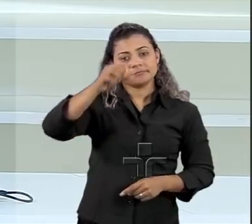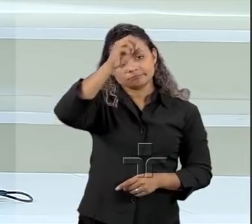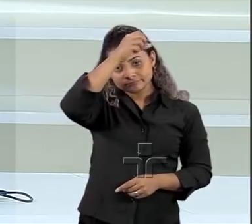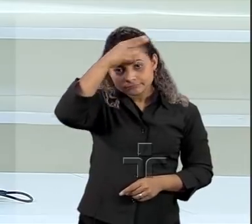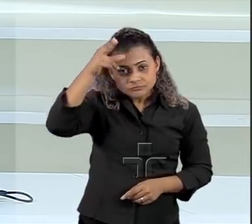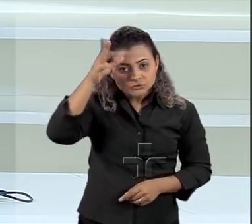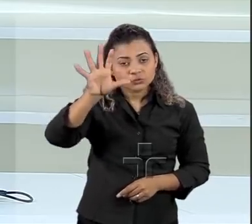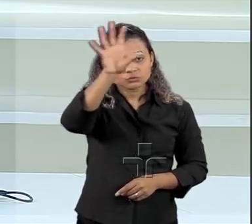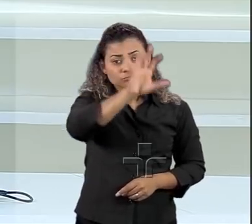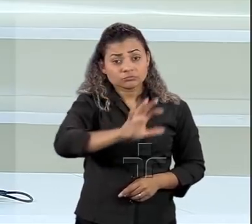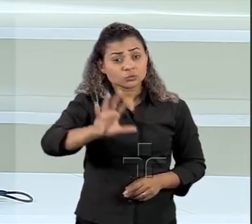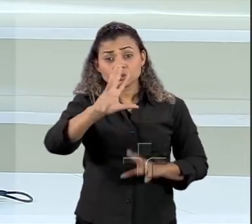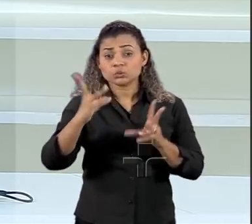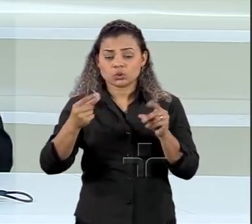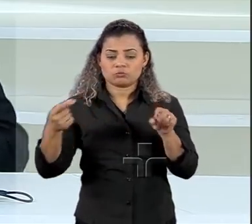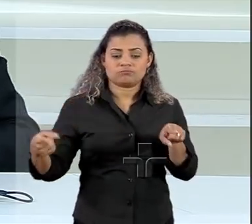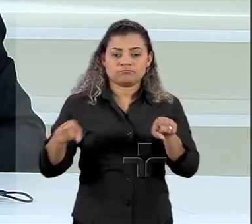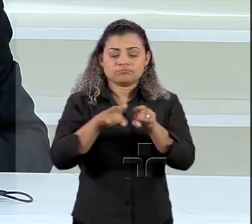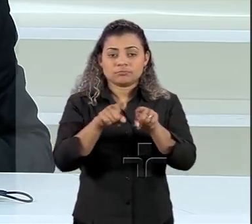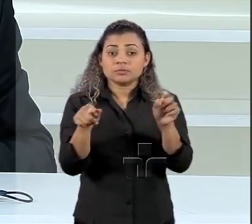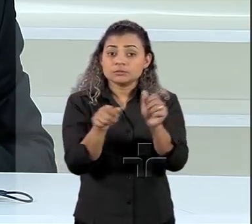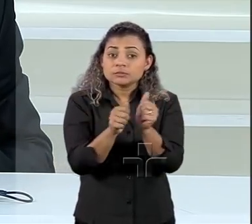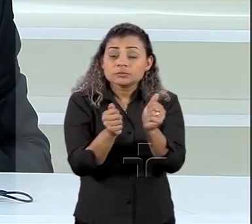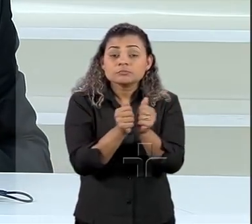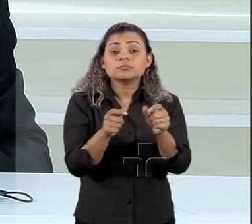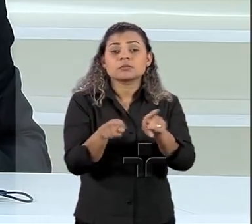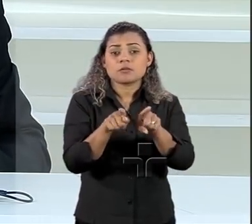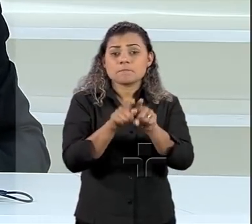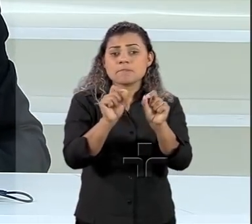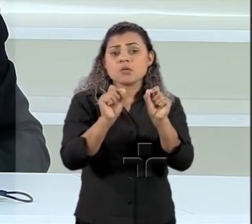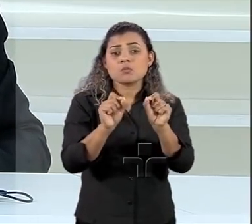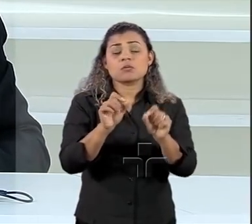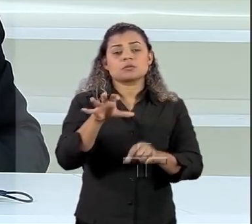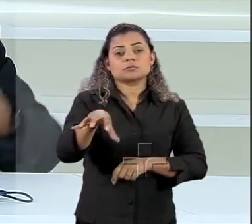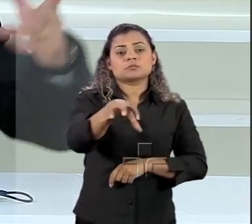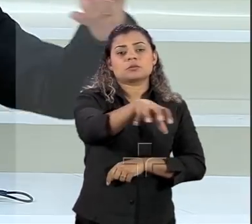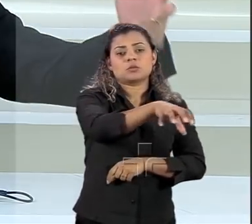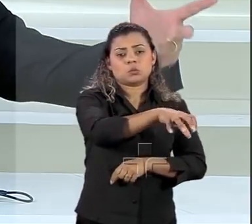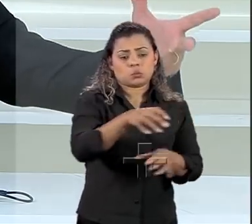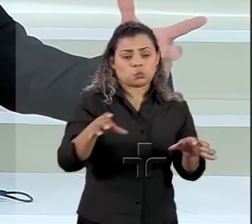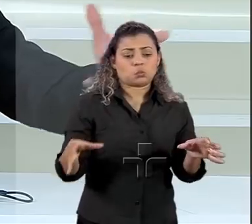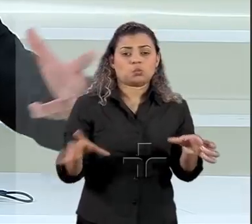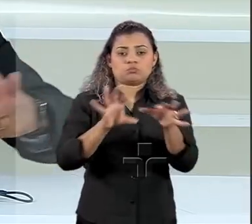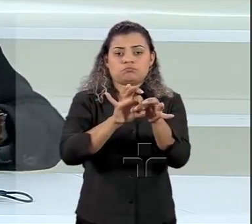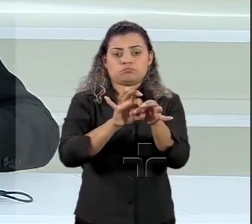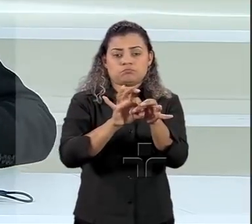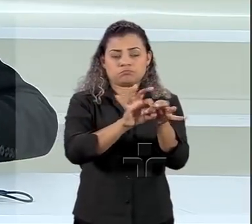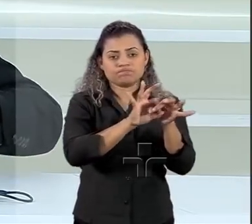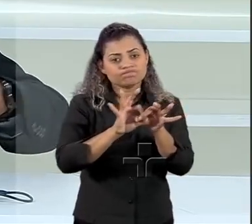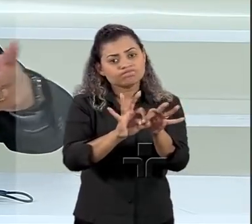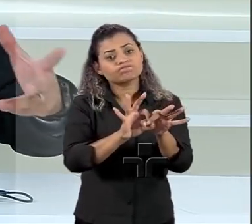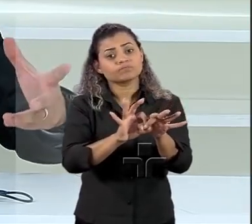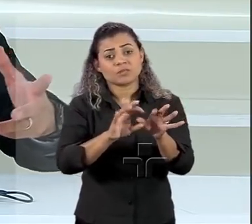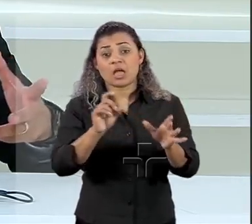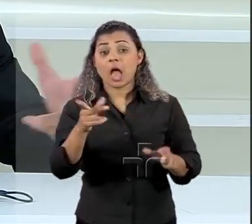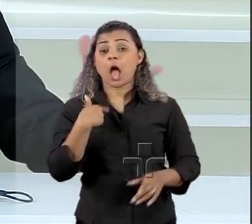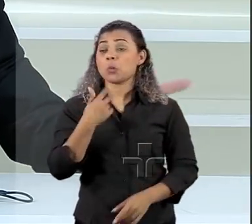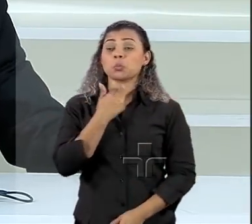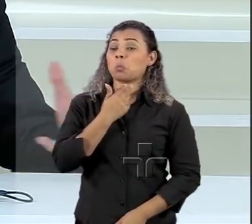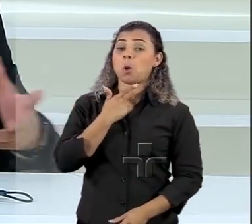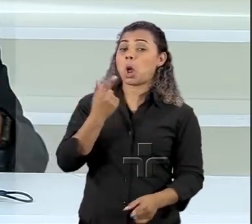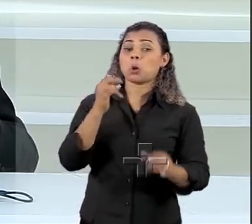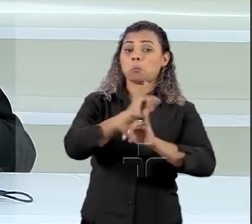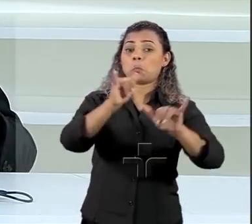pacto intersetorial. Não é simplesmente uma caneta que diz, vai ter propaganda ou não vai ter propaganda,